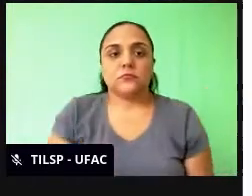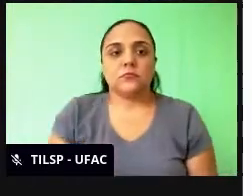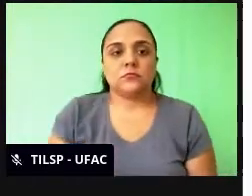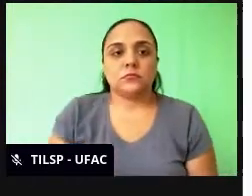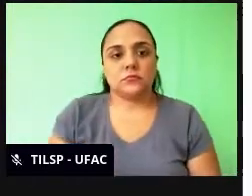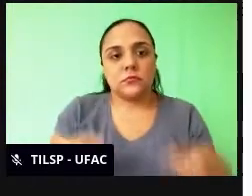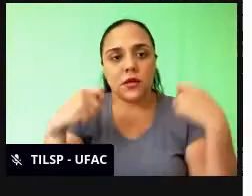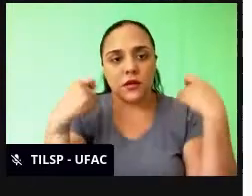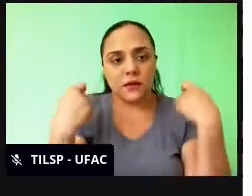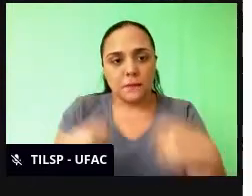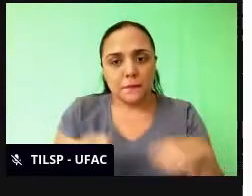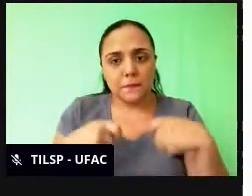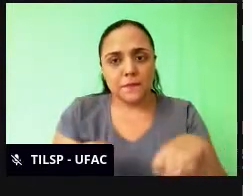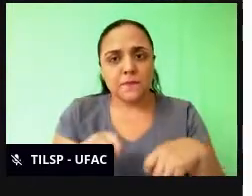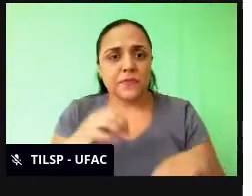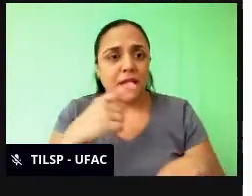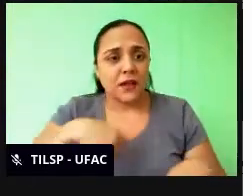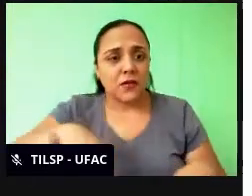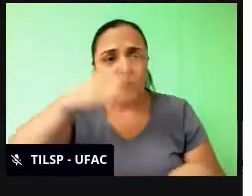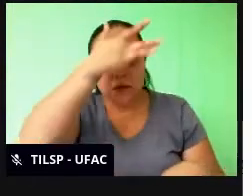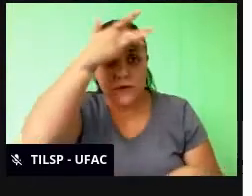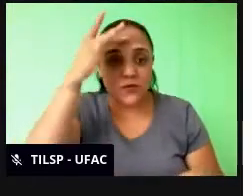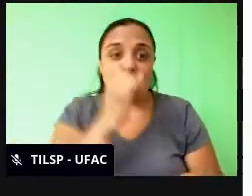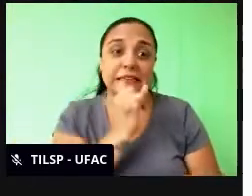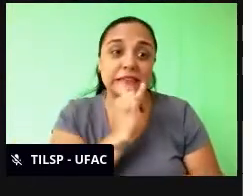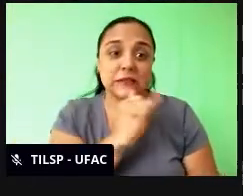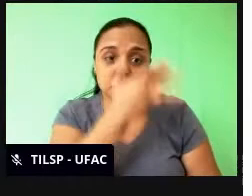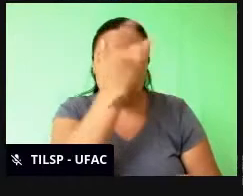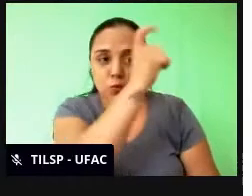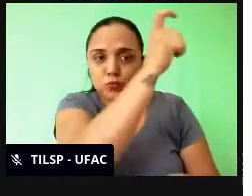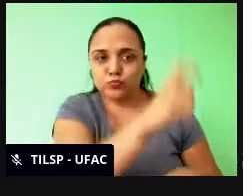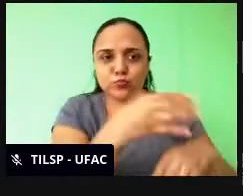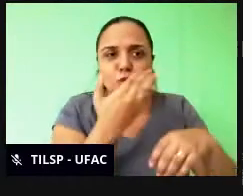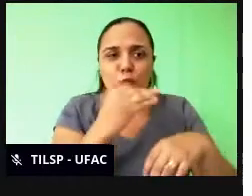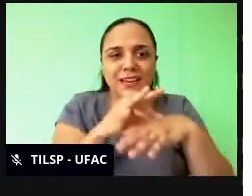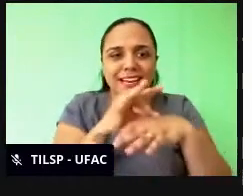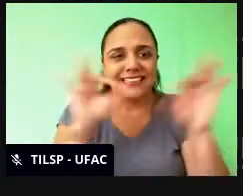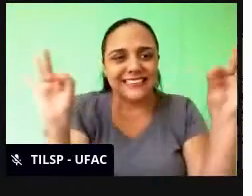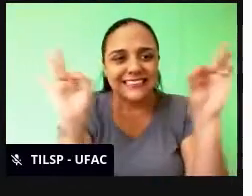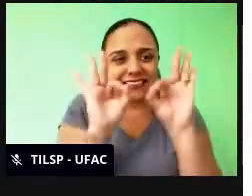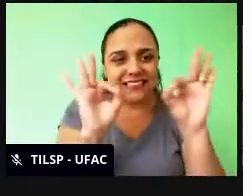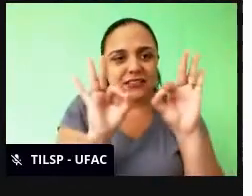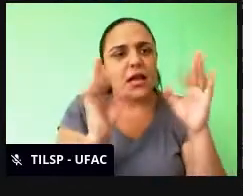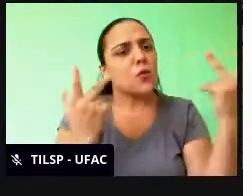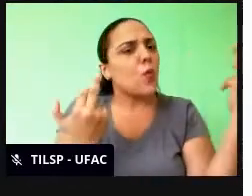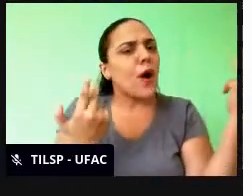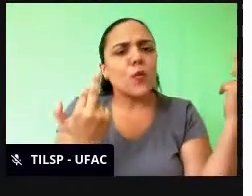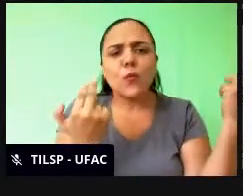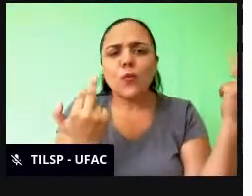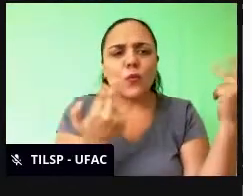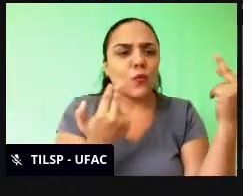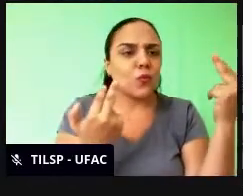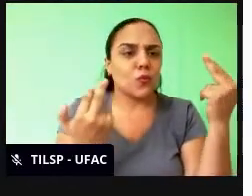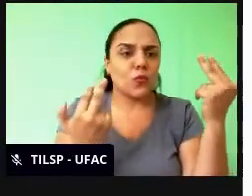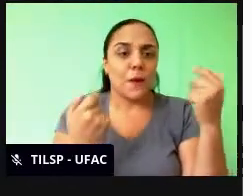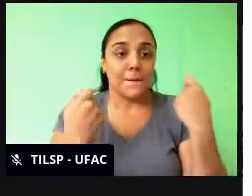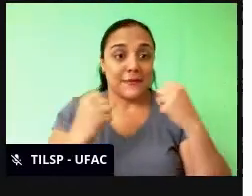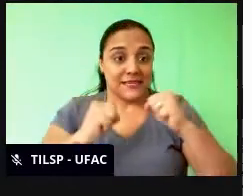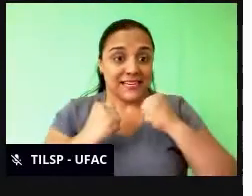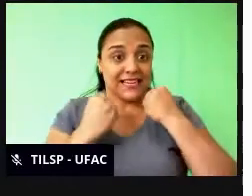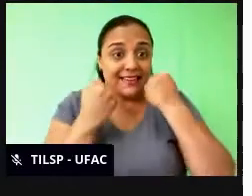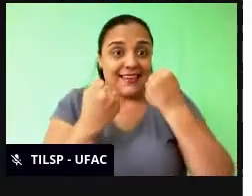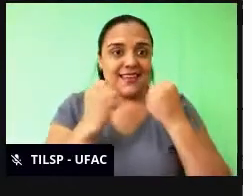as recomendações para indivíduos vegetarianos ou veganos, elas são as mesmas, pensando em energia,